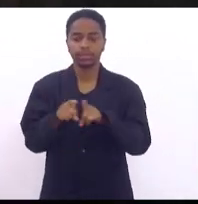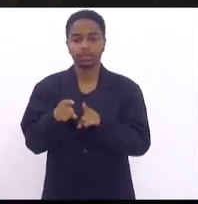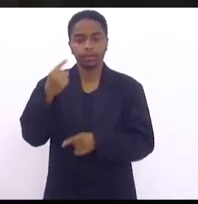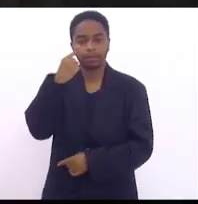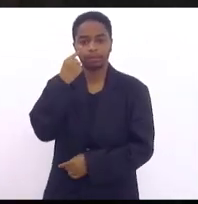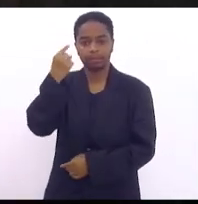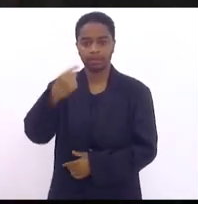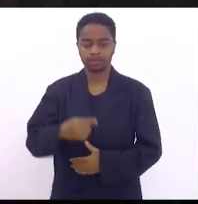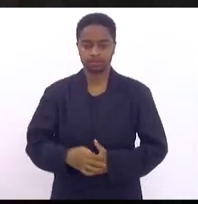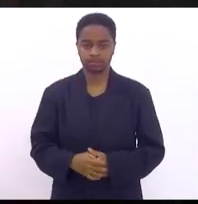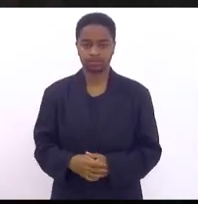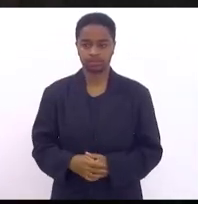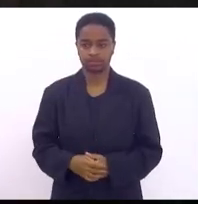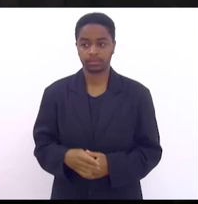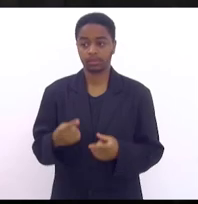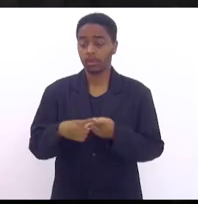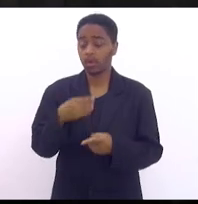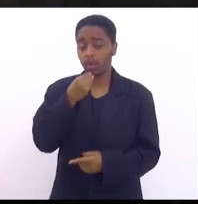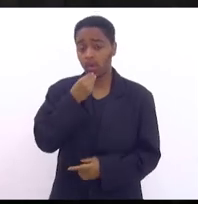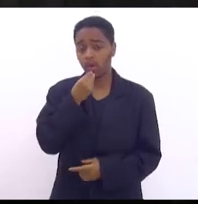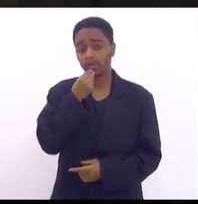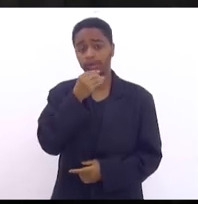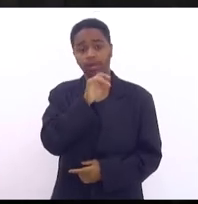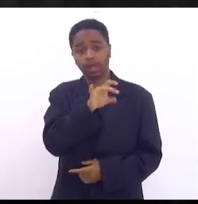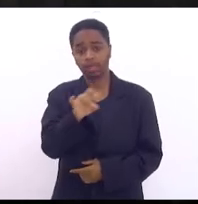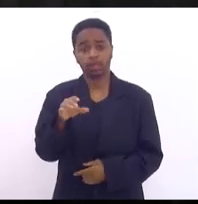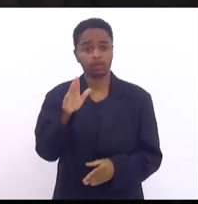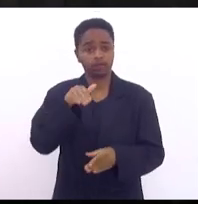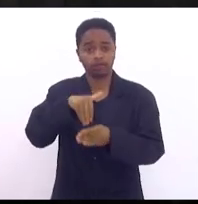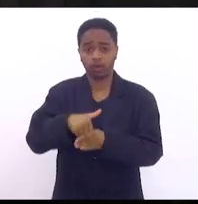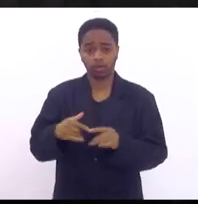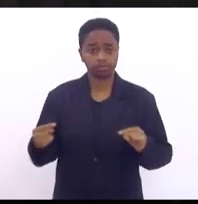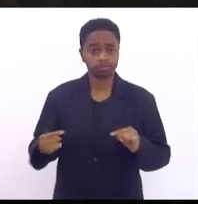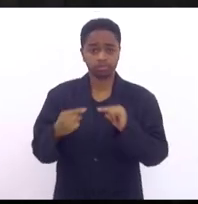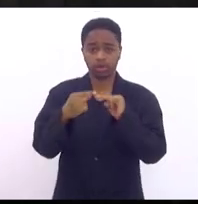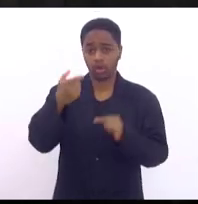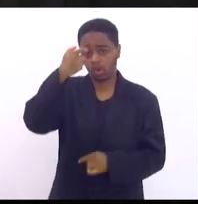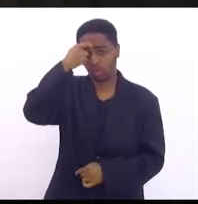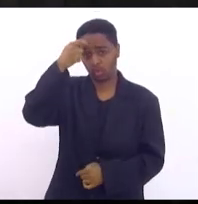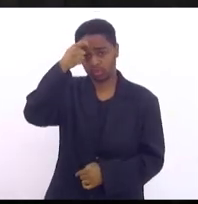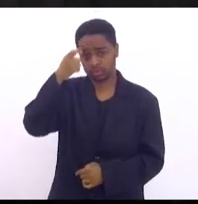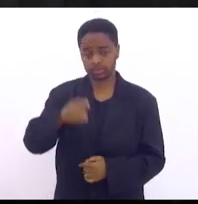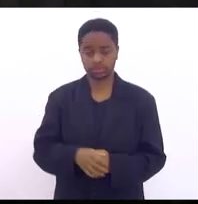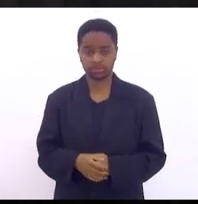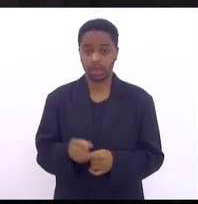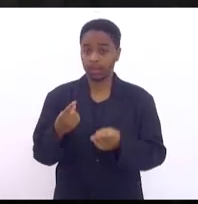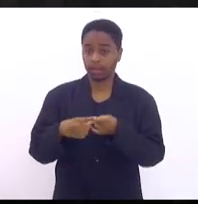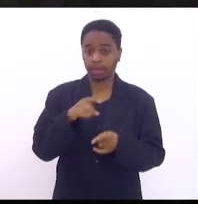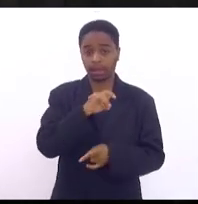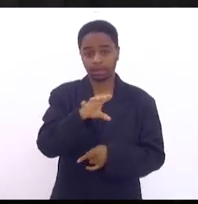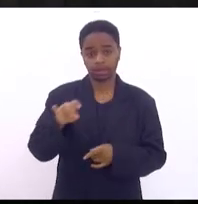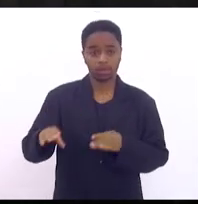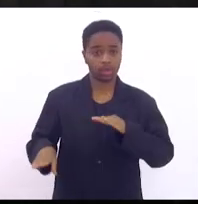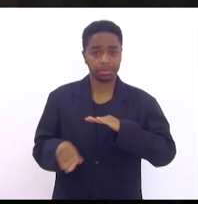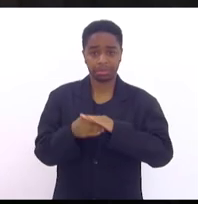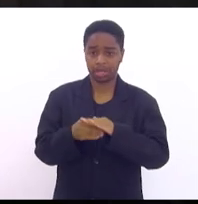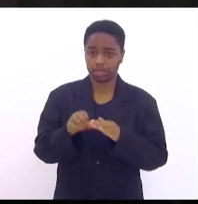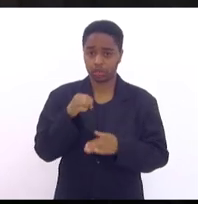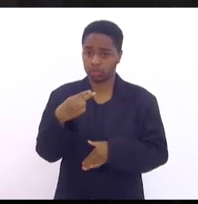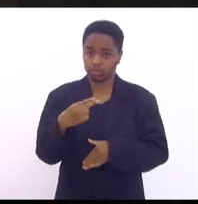refletissem. Evidentemente, cada um vota segundo a sua consciência, cada um emenda ou deixa de